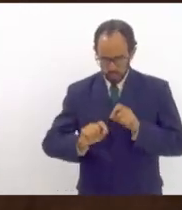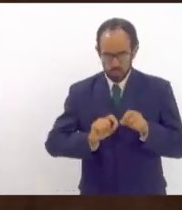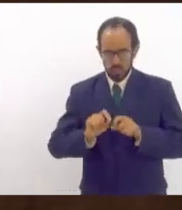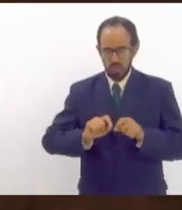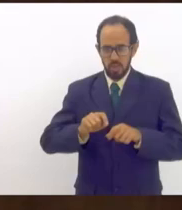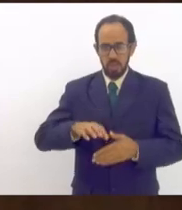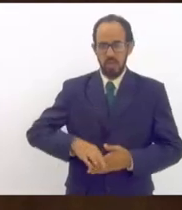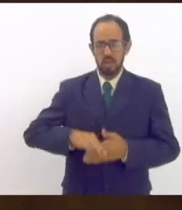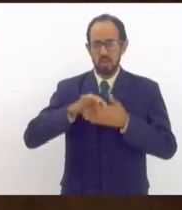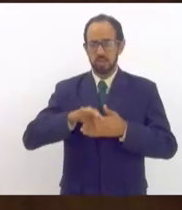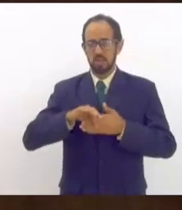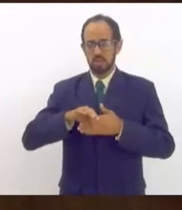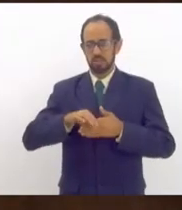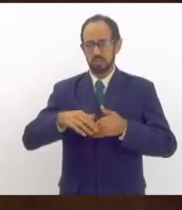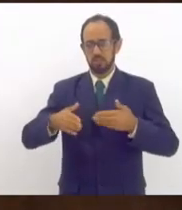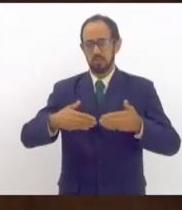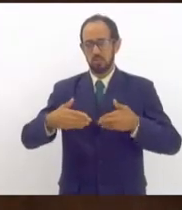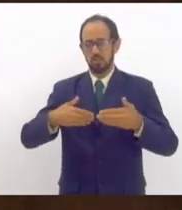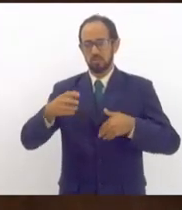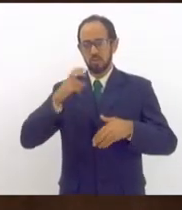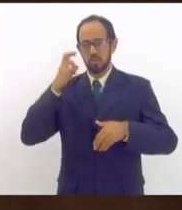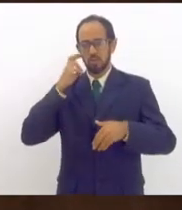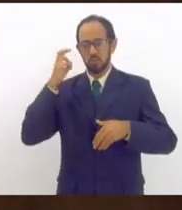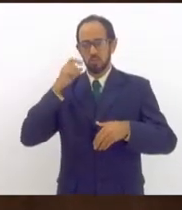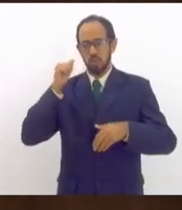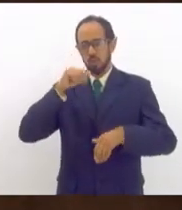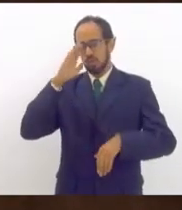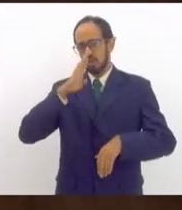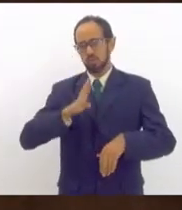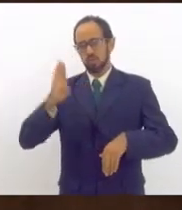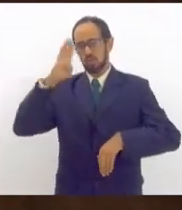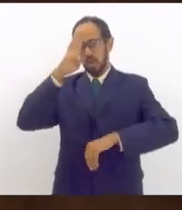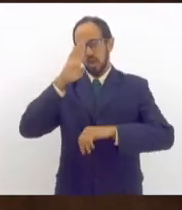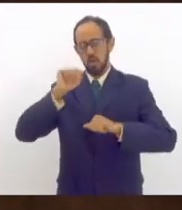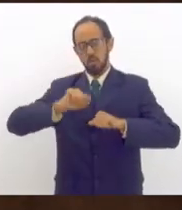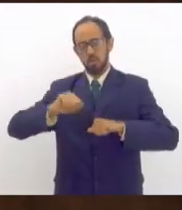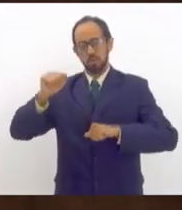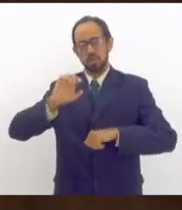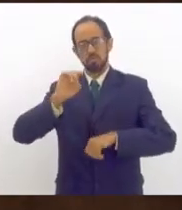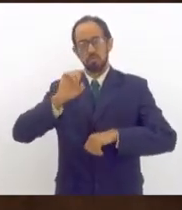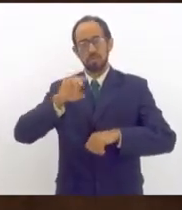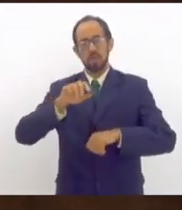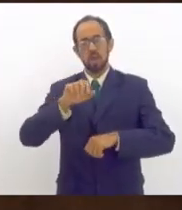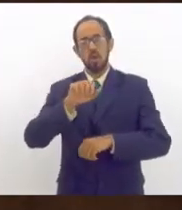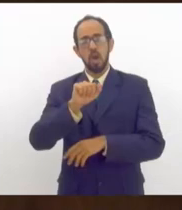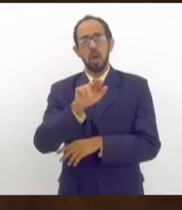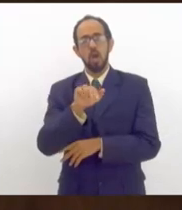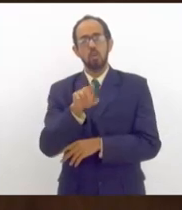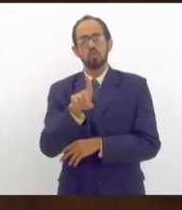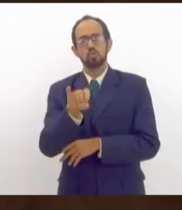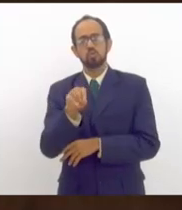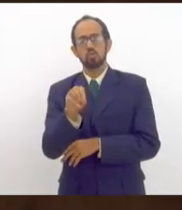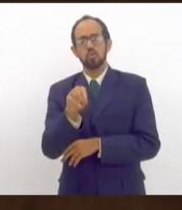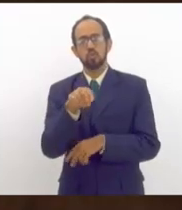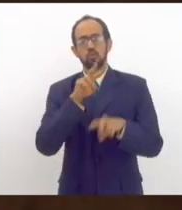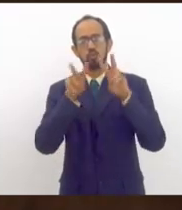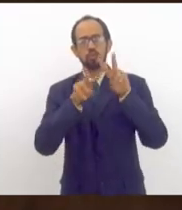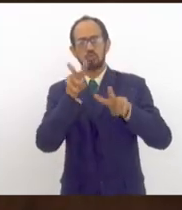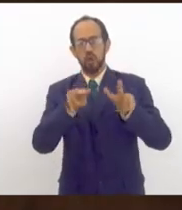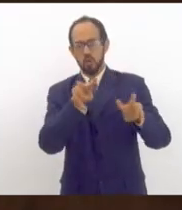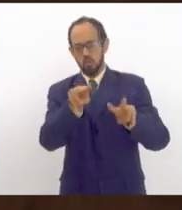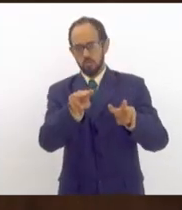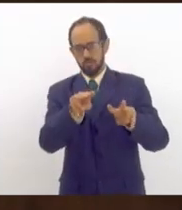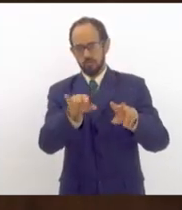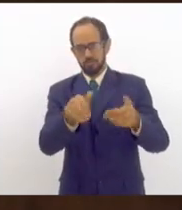protagonismo no sentido da produção cultural nacional e especificamente da produção de audiovisual isso é de extrema importância e